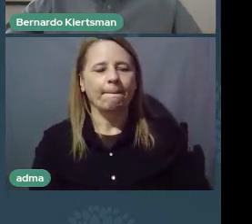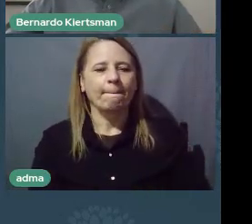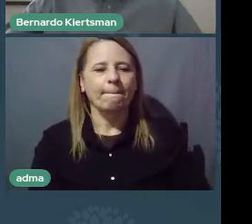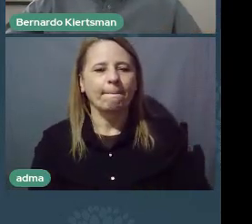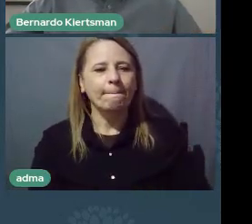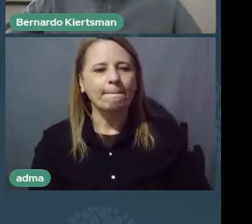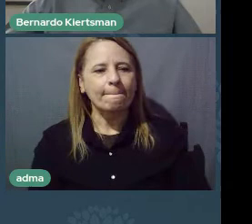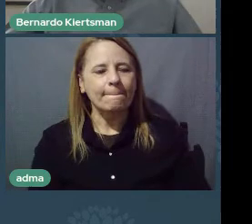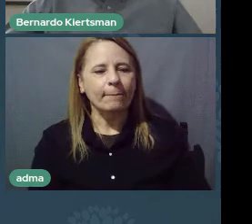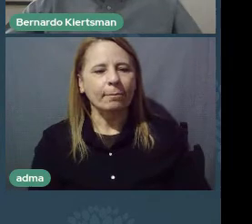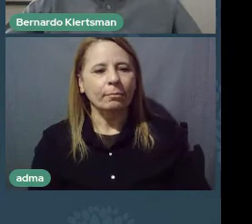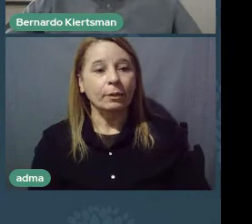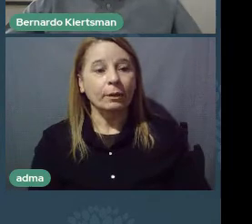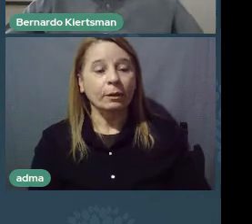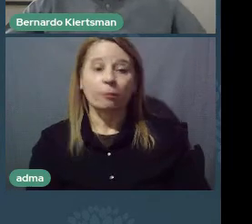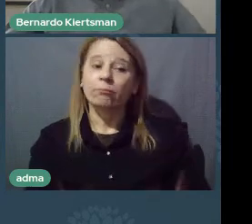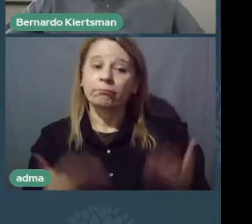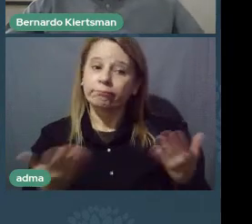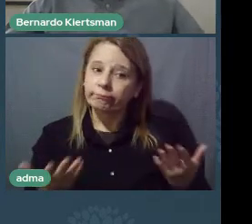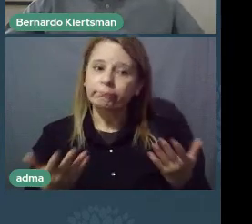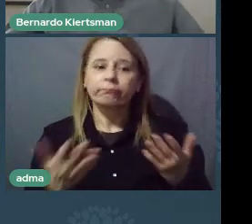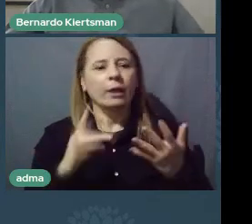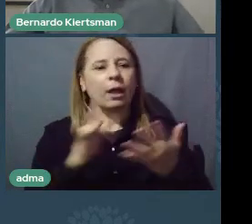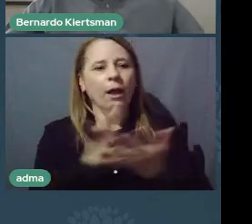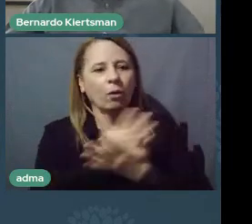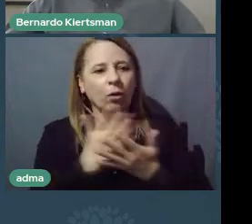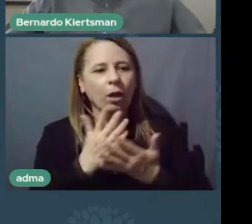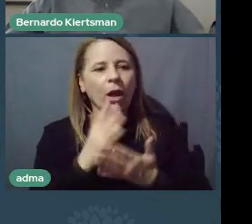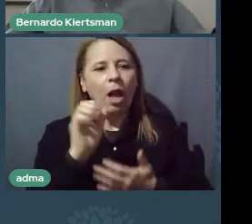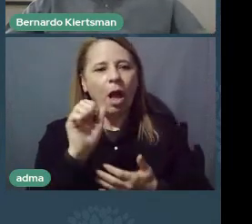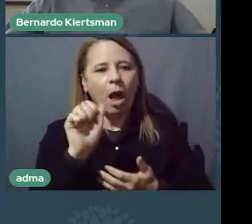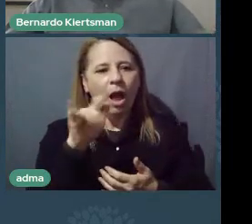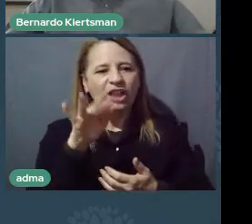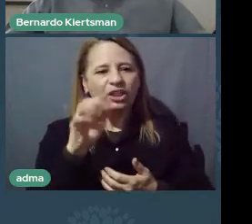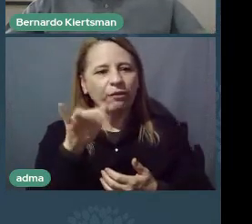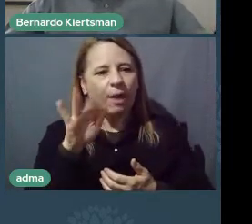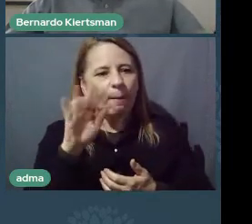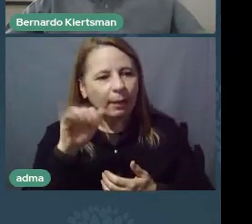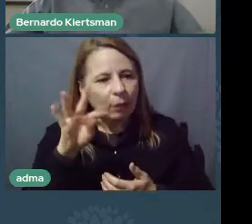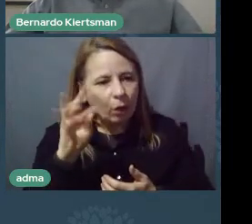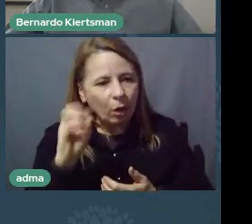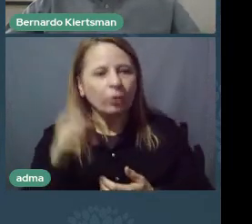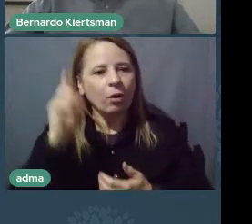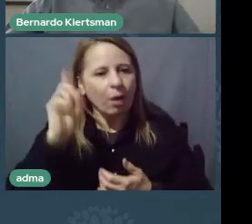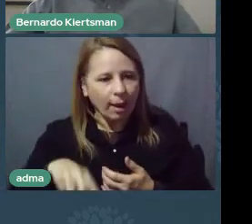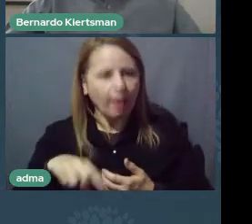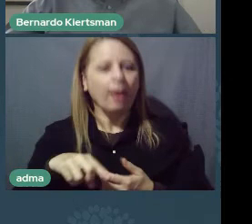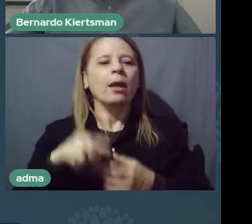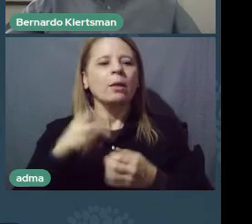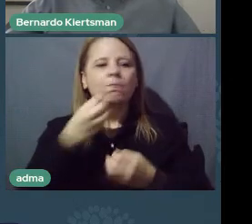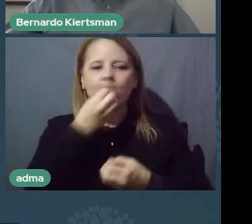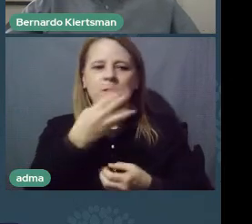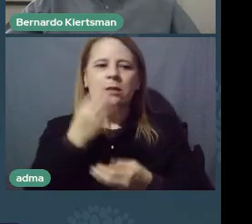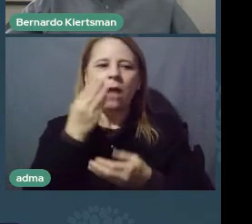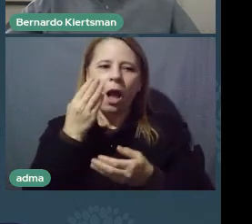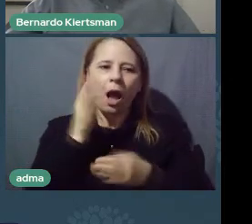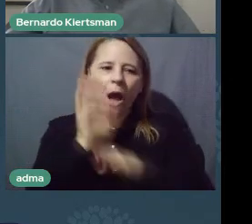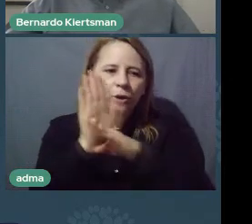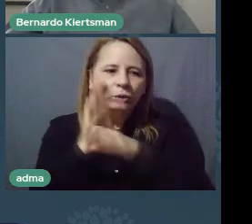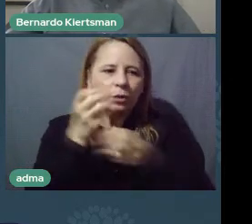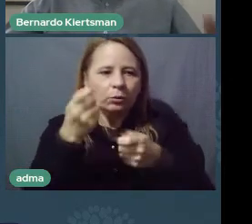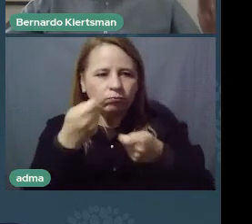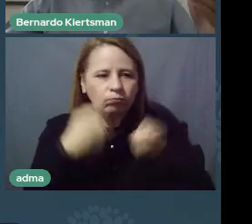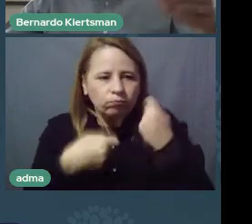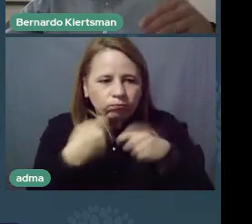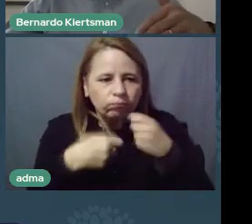Qualquer anti-inflamatório que você tenha acesso é extremamente eficiente para controlar a sua